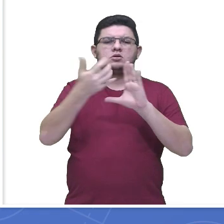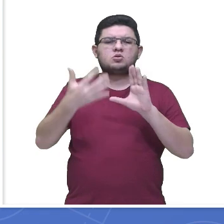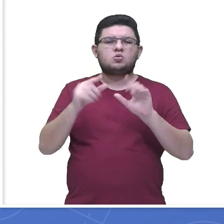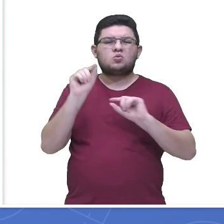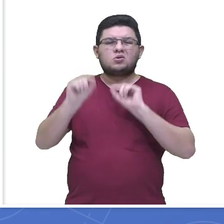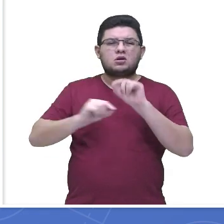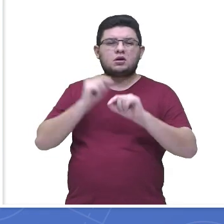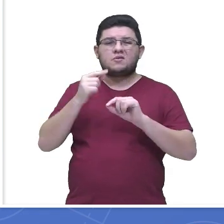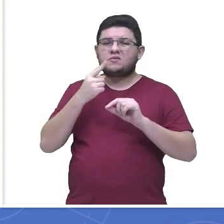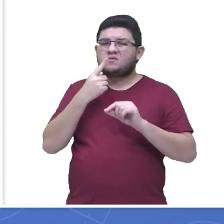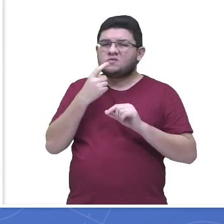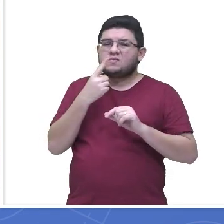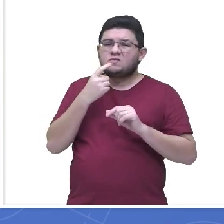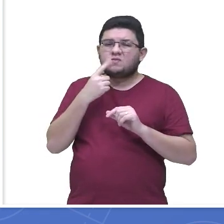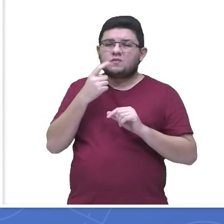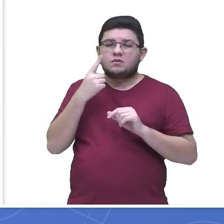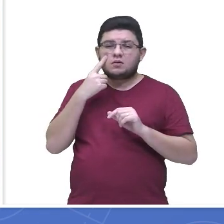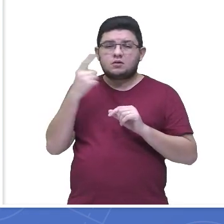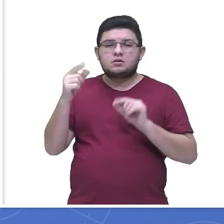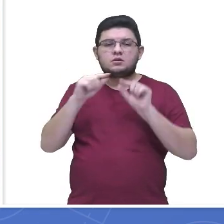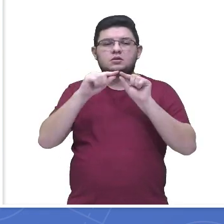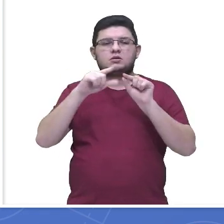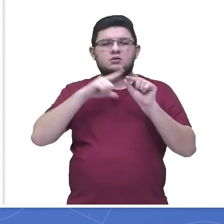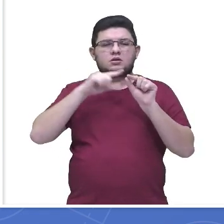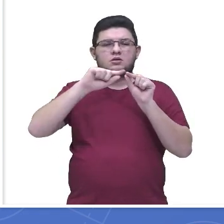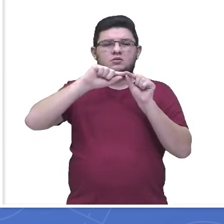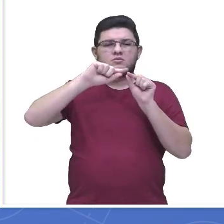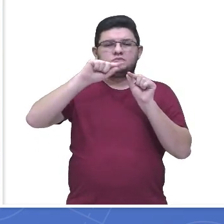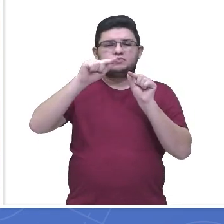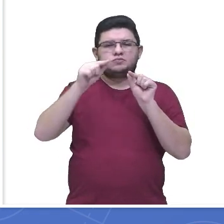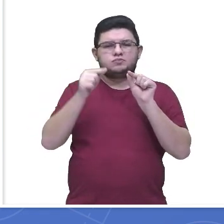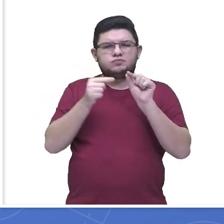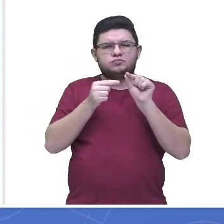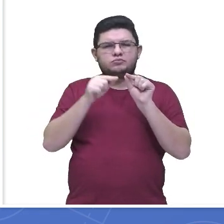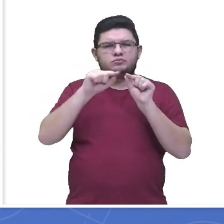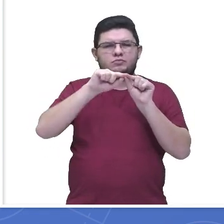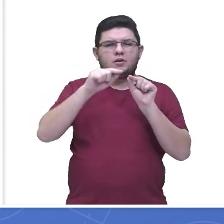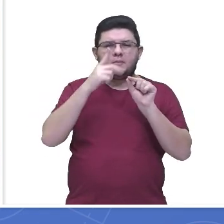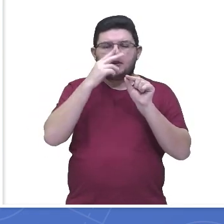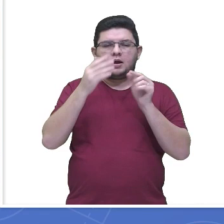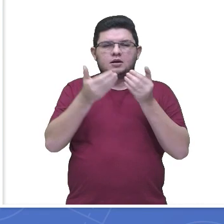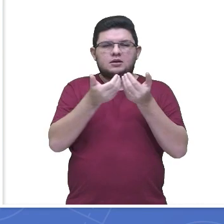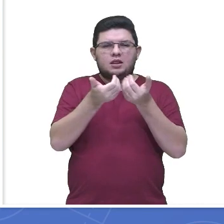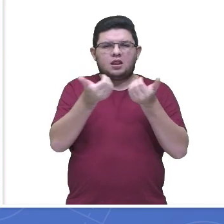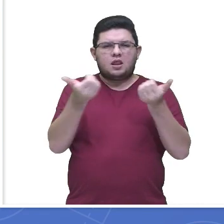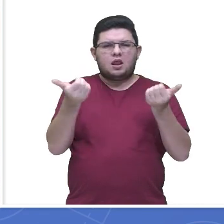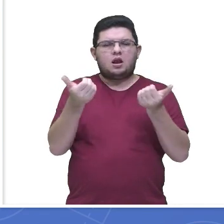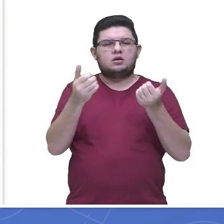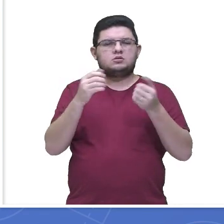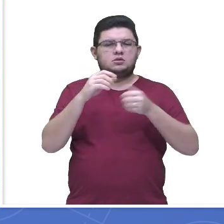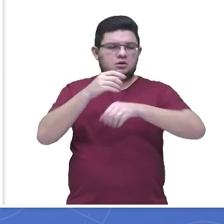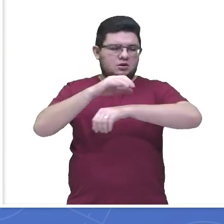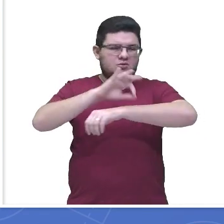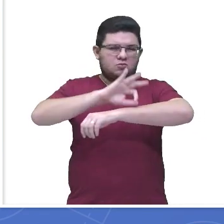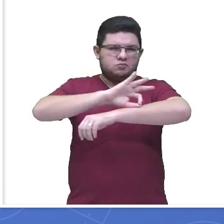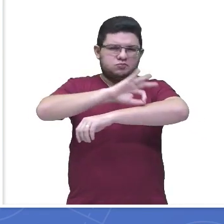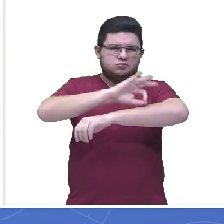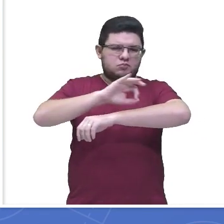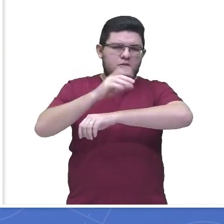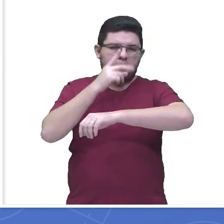bem avermelhadas, e tem essa borda, ó, um pouquinho mais inchadinha, assim, tem uma borda um pouquinho